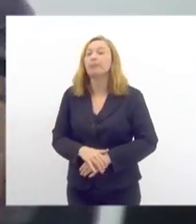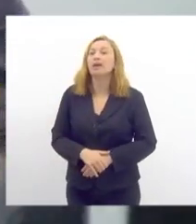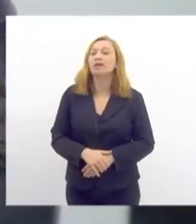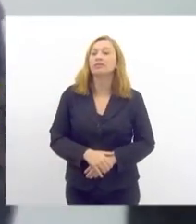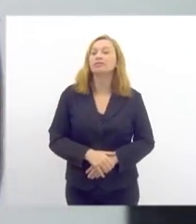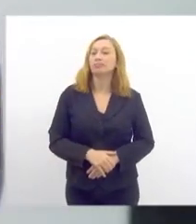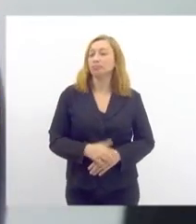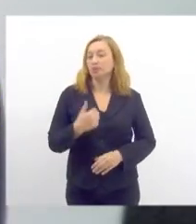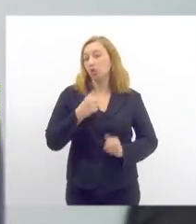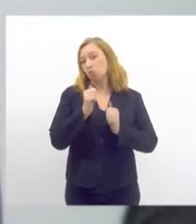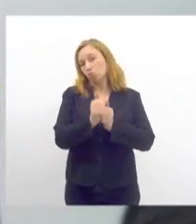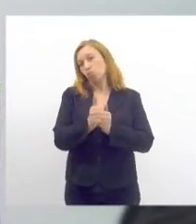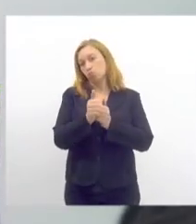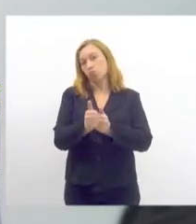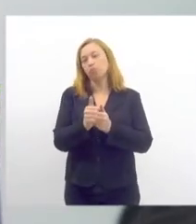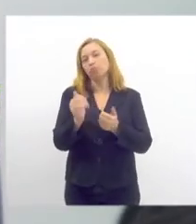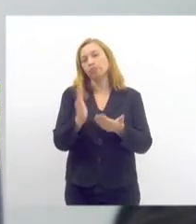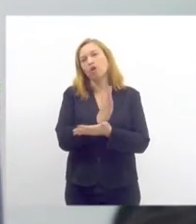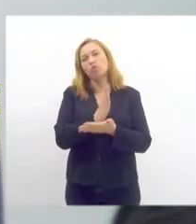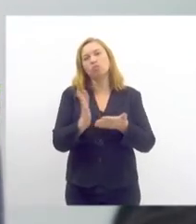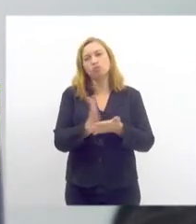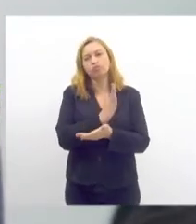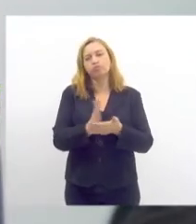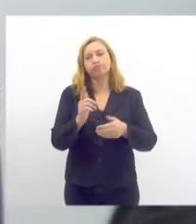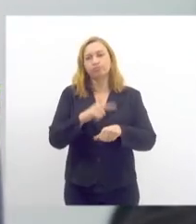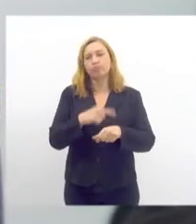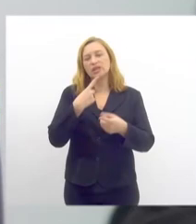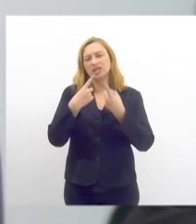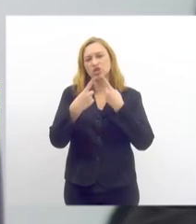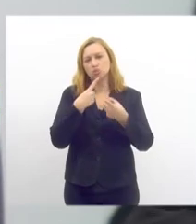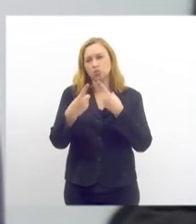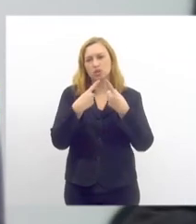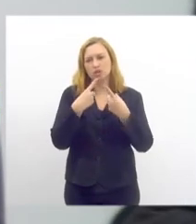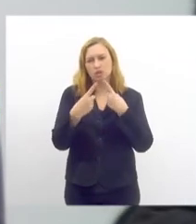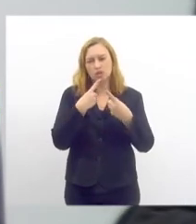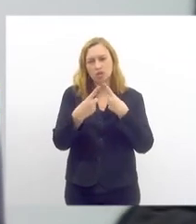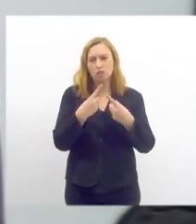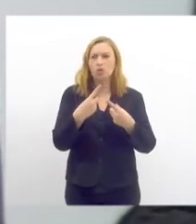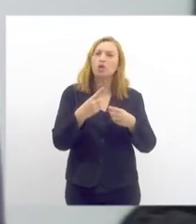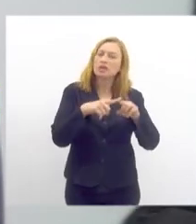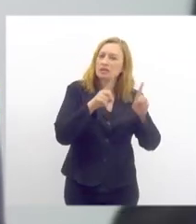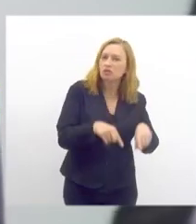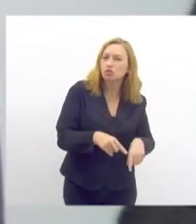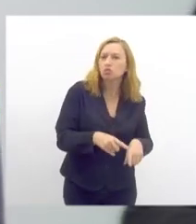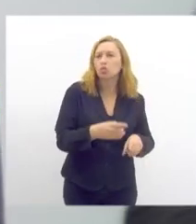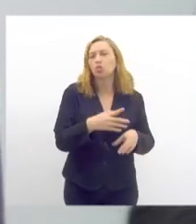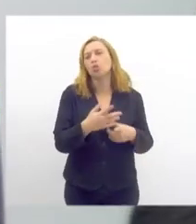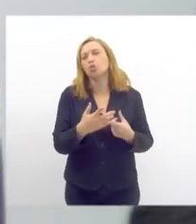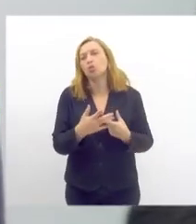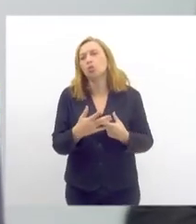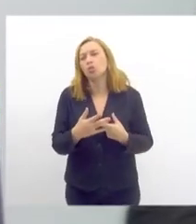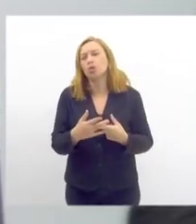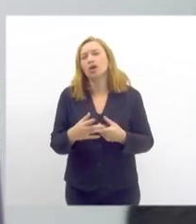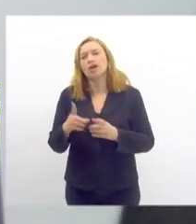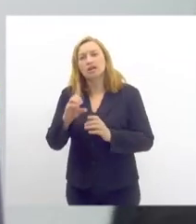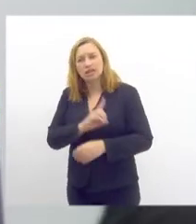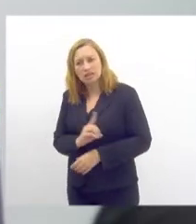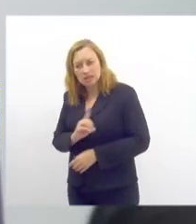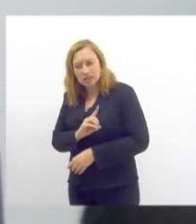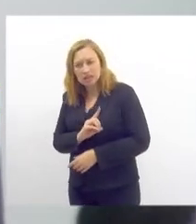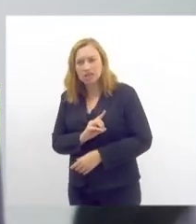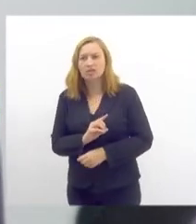vinha acompanhando algum tempo essa discussão entre servidor e Detran,